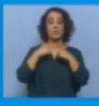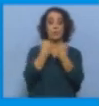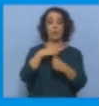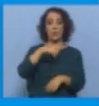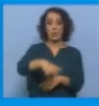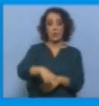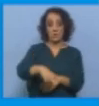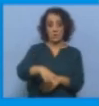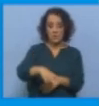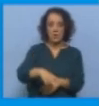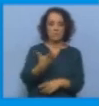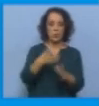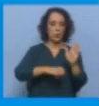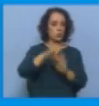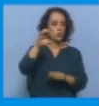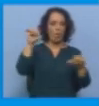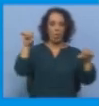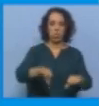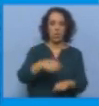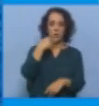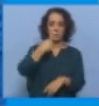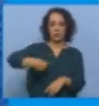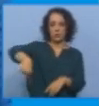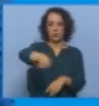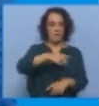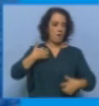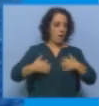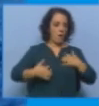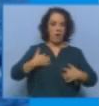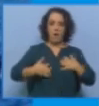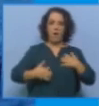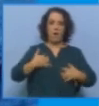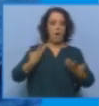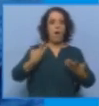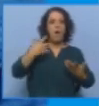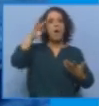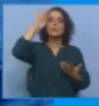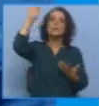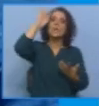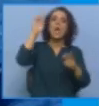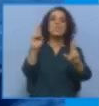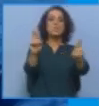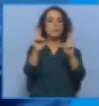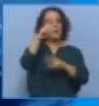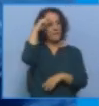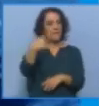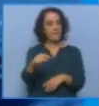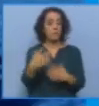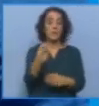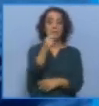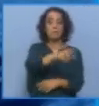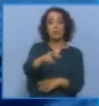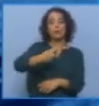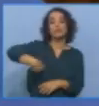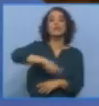às vezes, com as condições tão precárias que os jovens encontram, é difícil sonhar, é difícil ter esperança. Então, 3 milhões de nós,